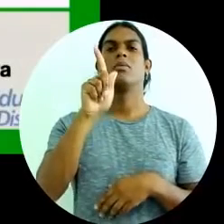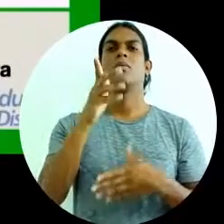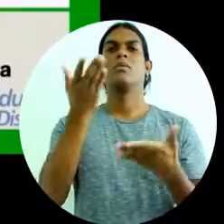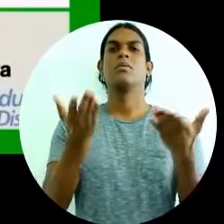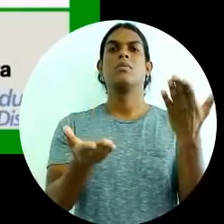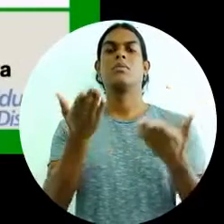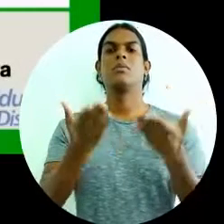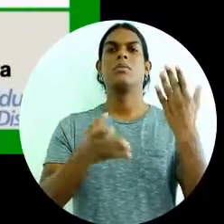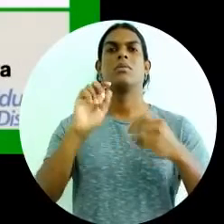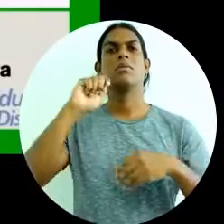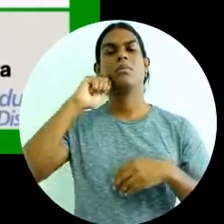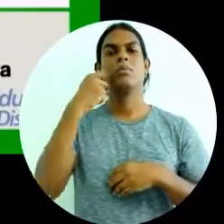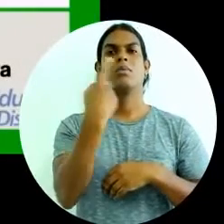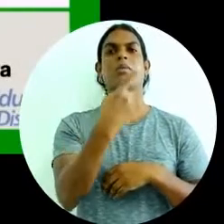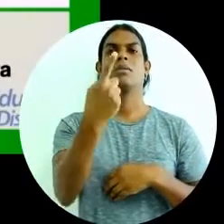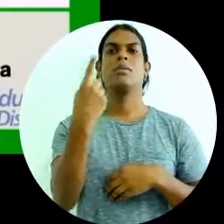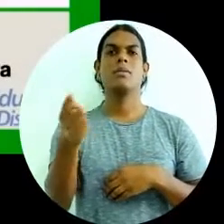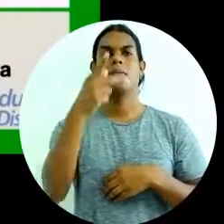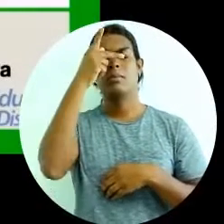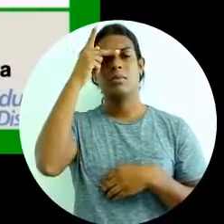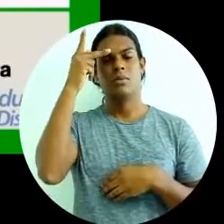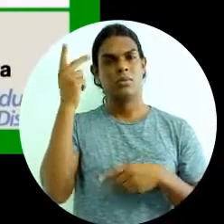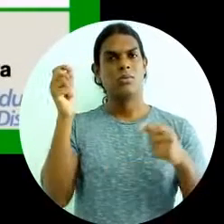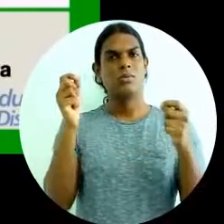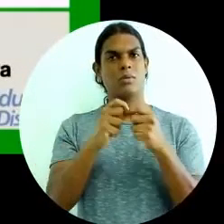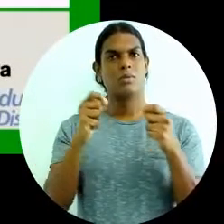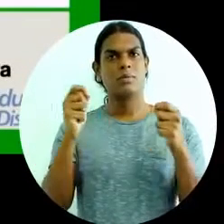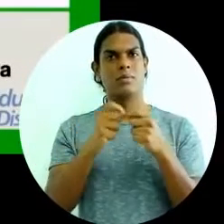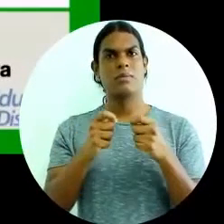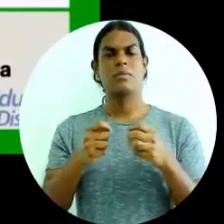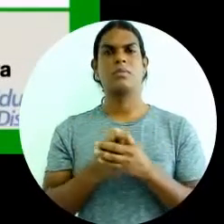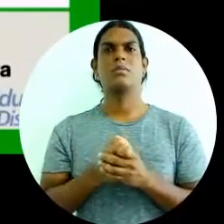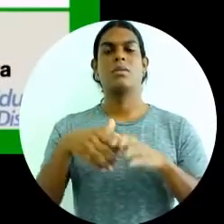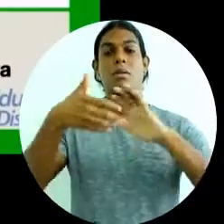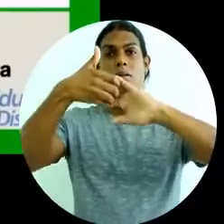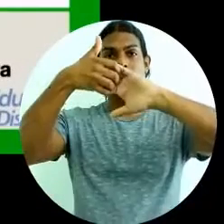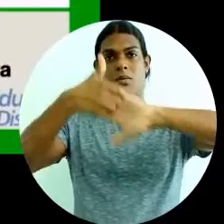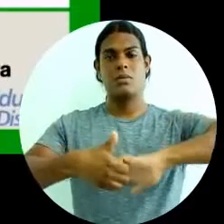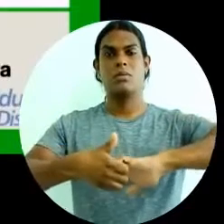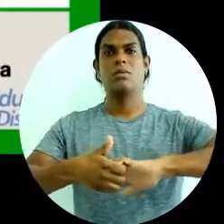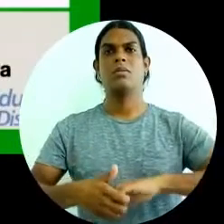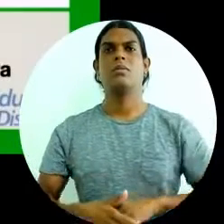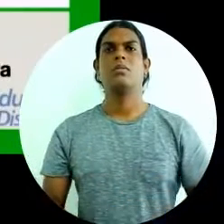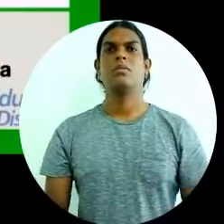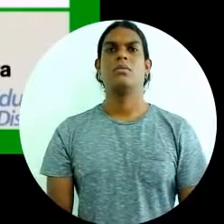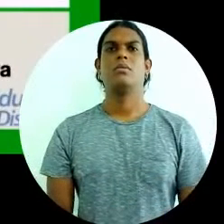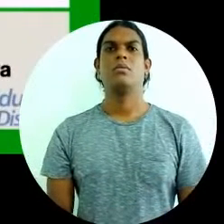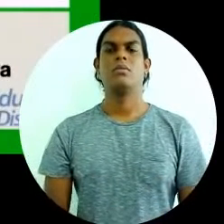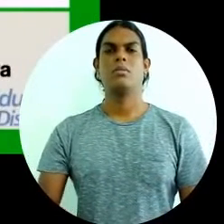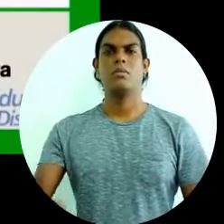quilos de pão cada auxiliar de padeiro fabrica? A qualidade,